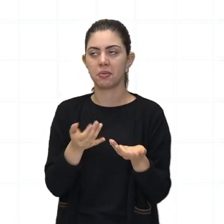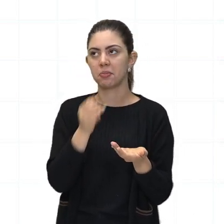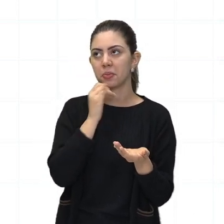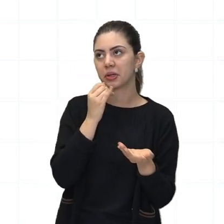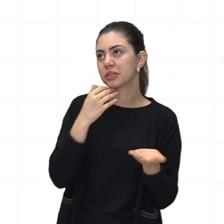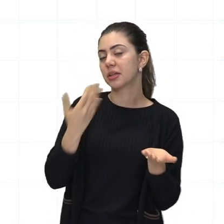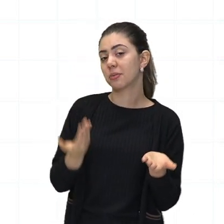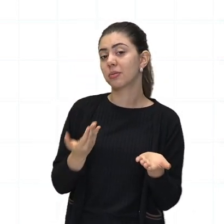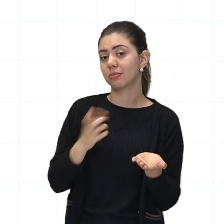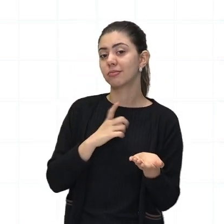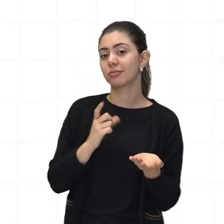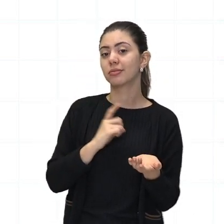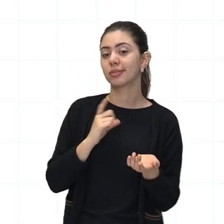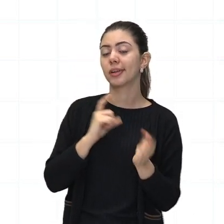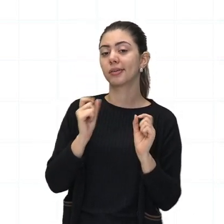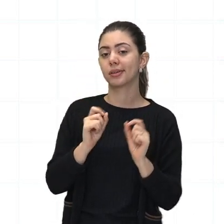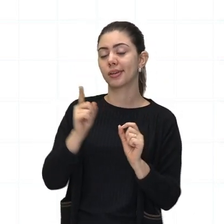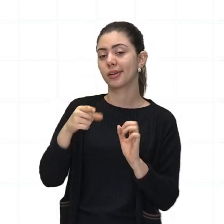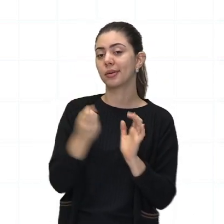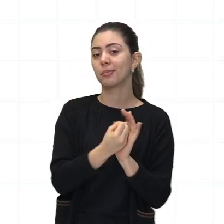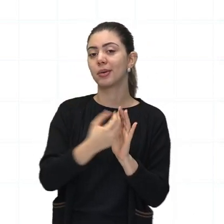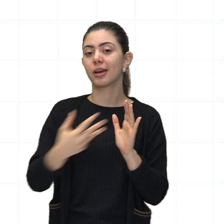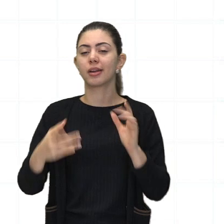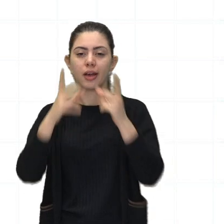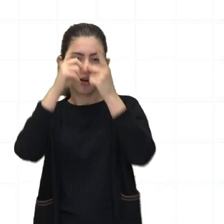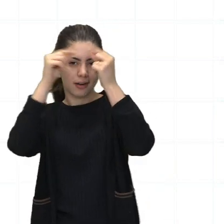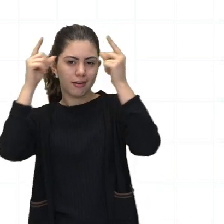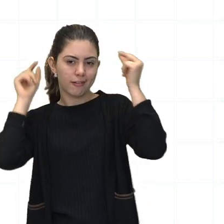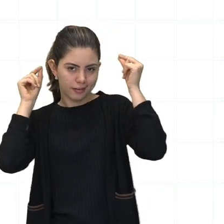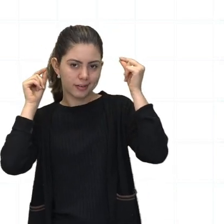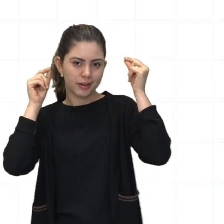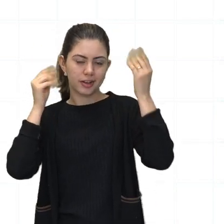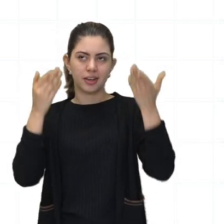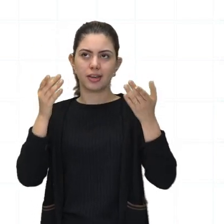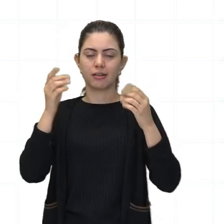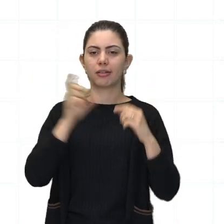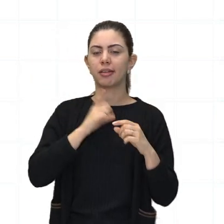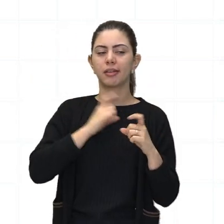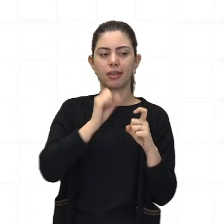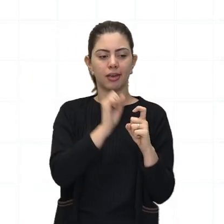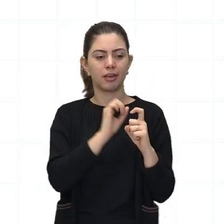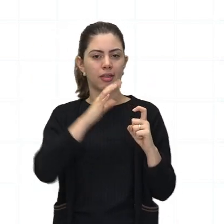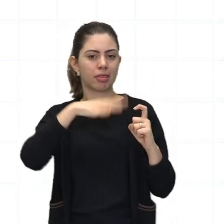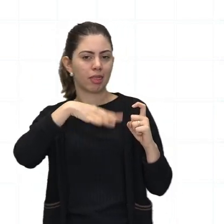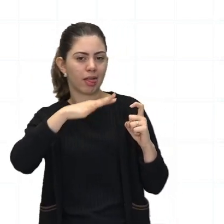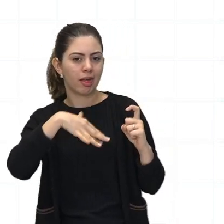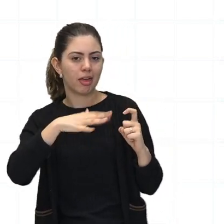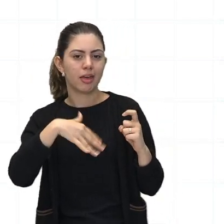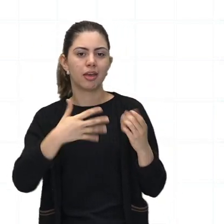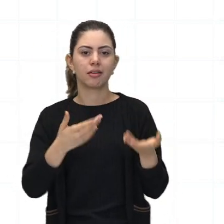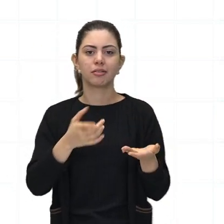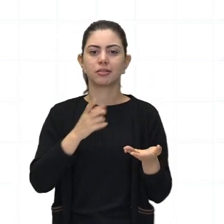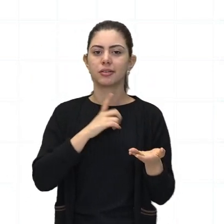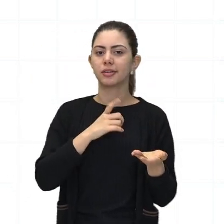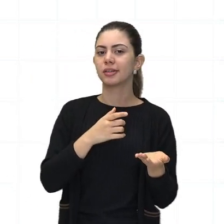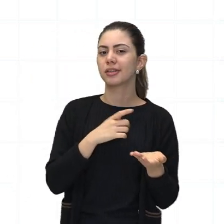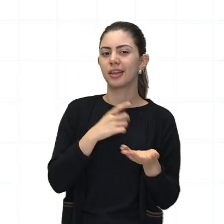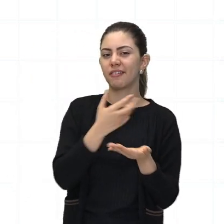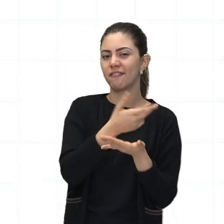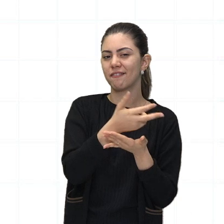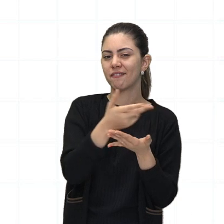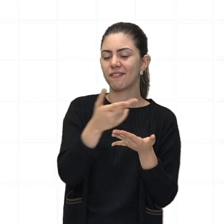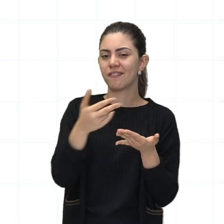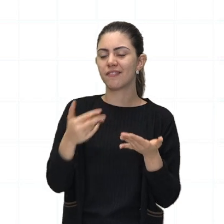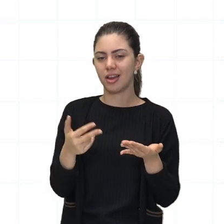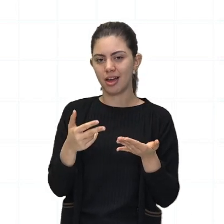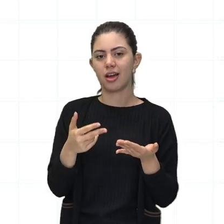tem esse aspecto grego, onde tem deuses, onde tem uma epopeia, onde tem algo grandioso que